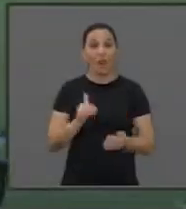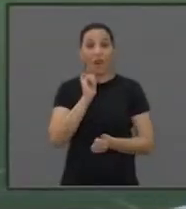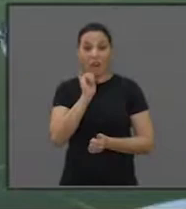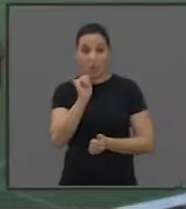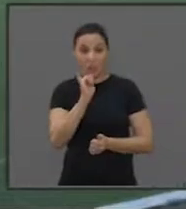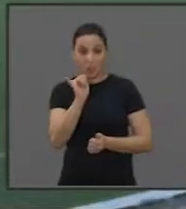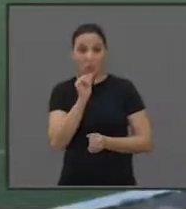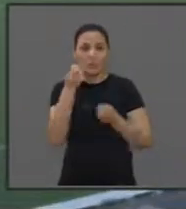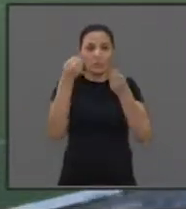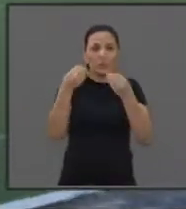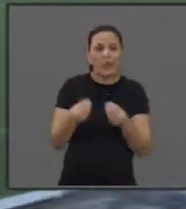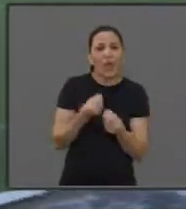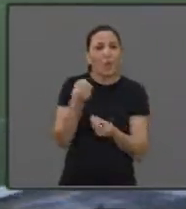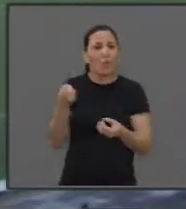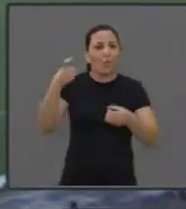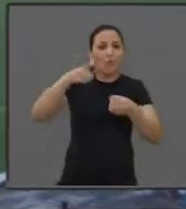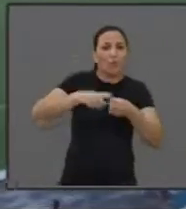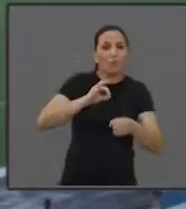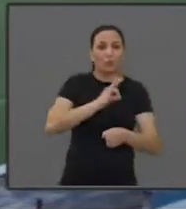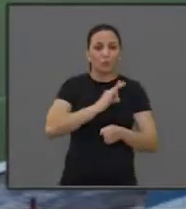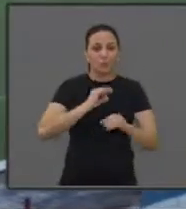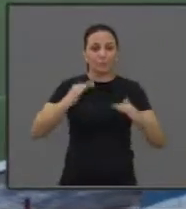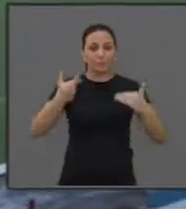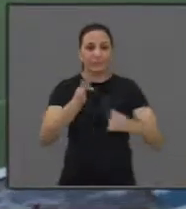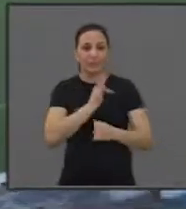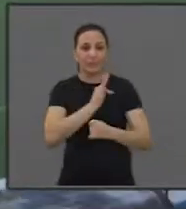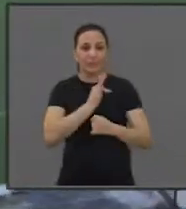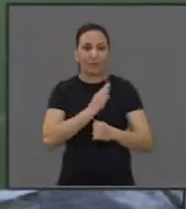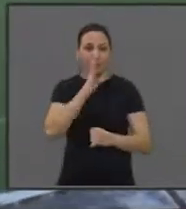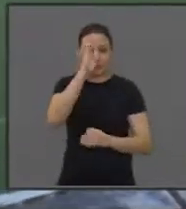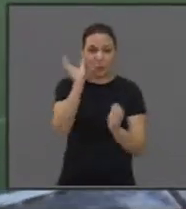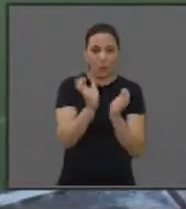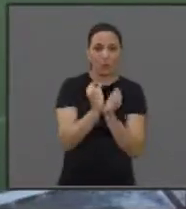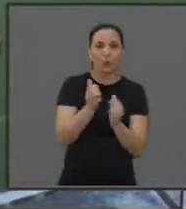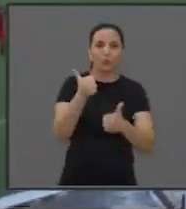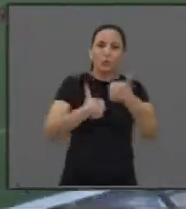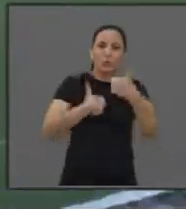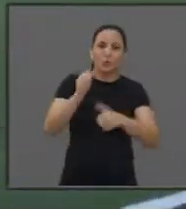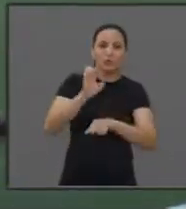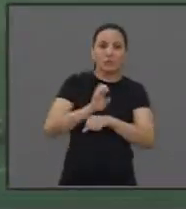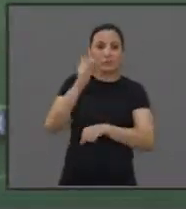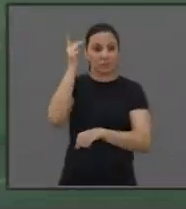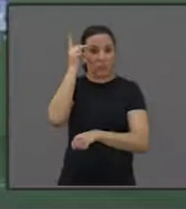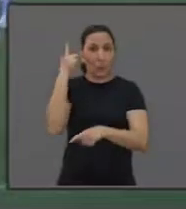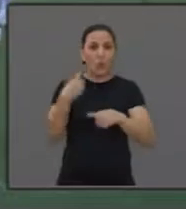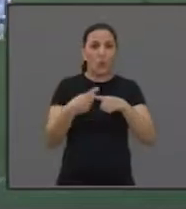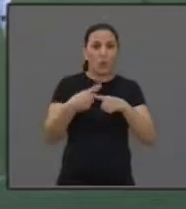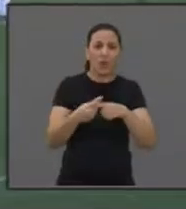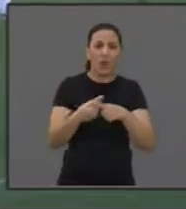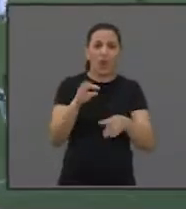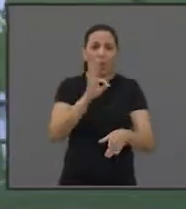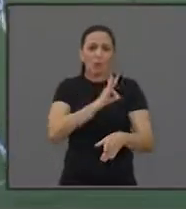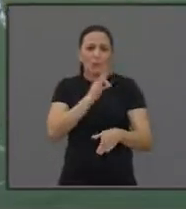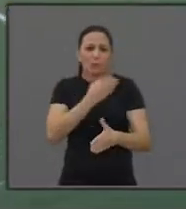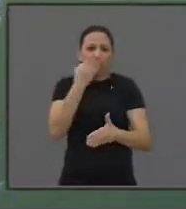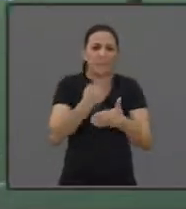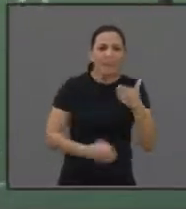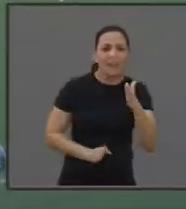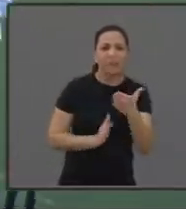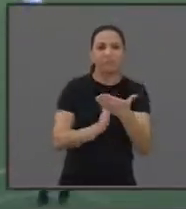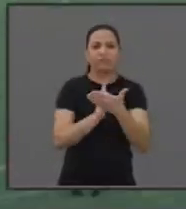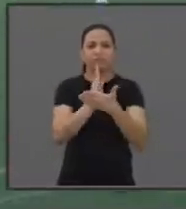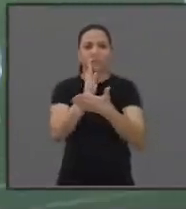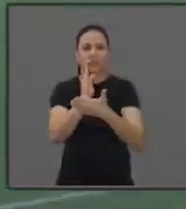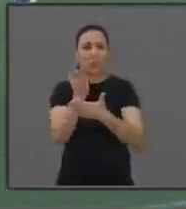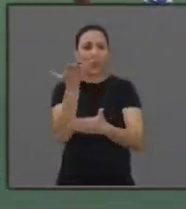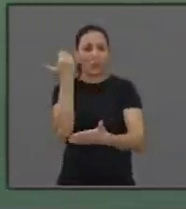o retorno do time da Ferroviária, a divisão principal do futebol de São Paulo, de onde jamais deveria ter saído. Segura a